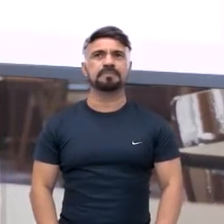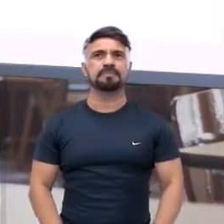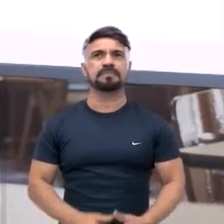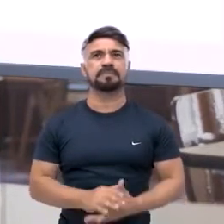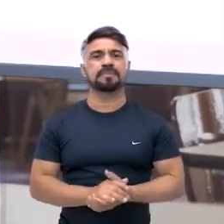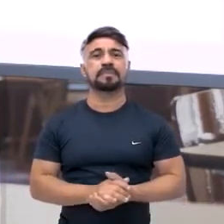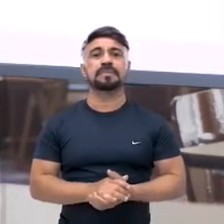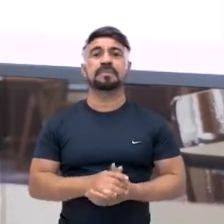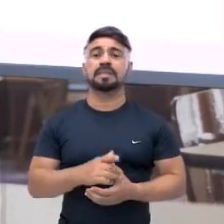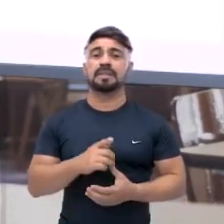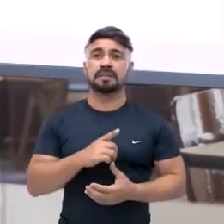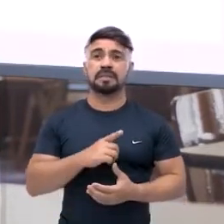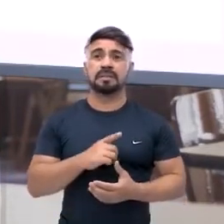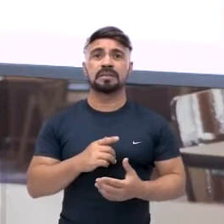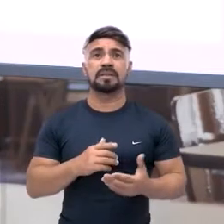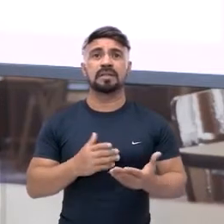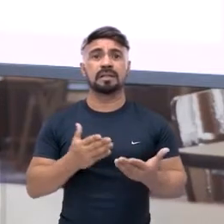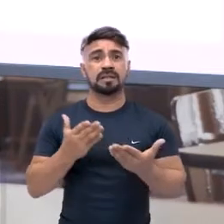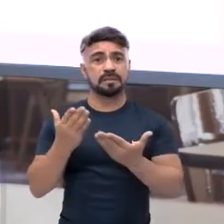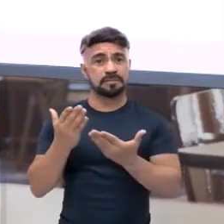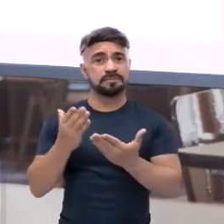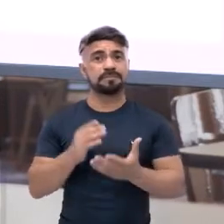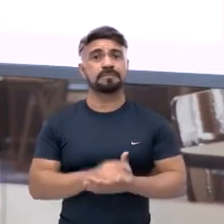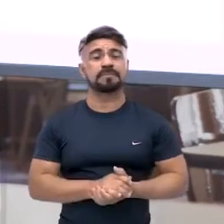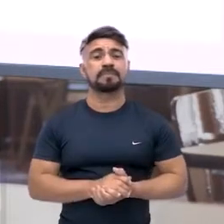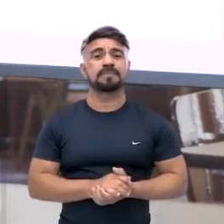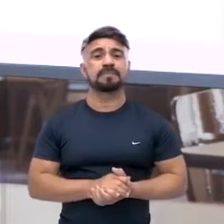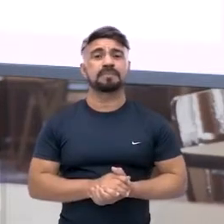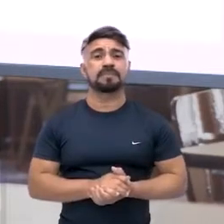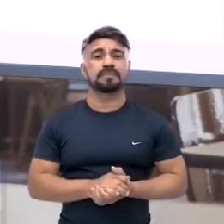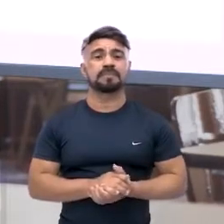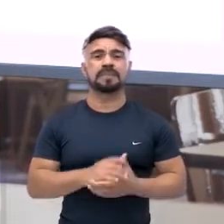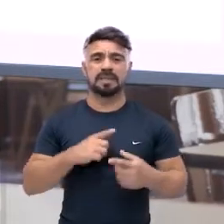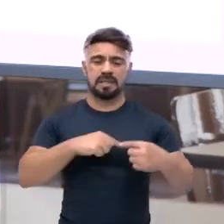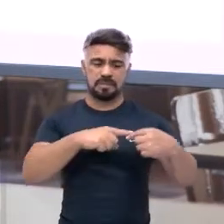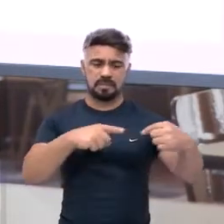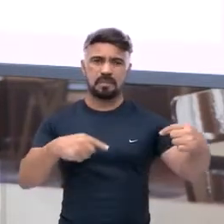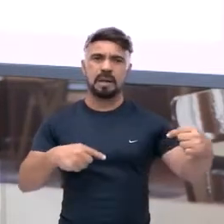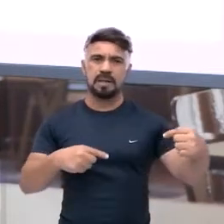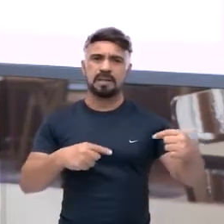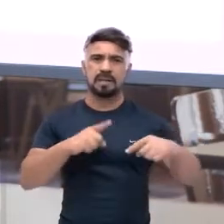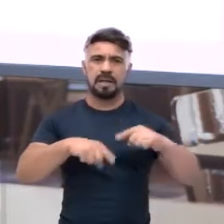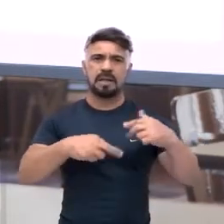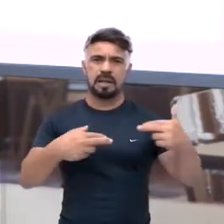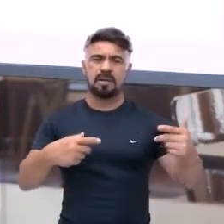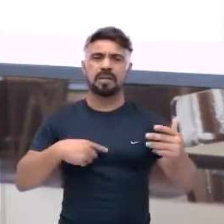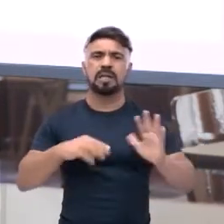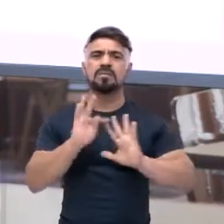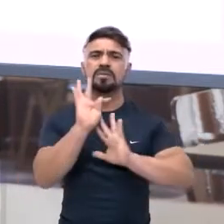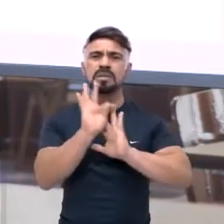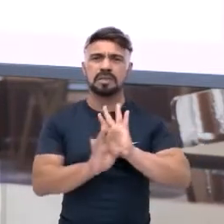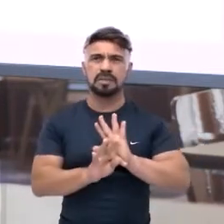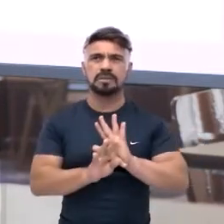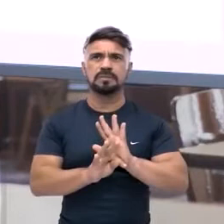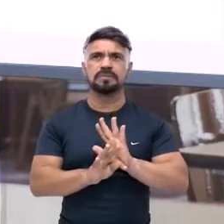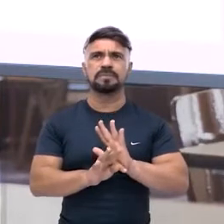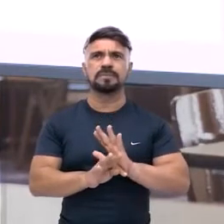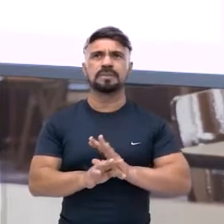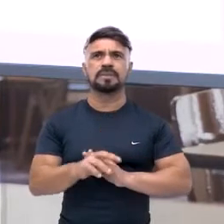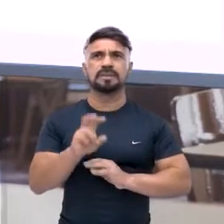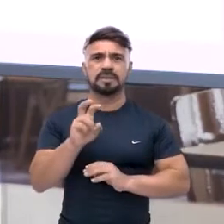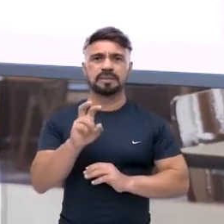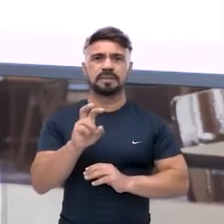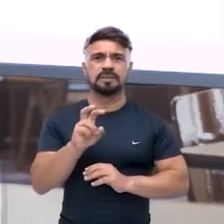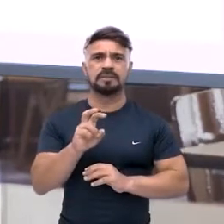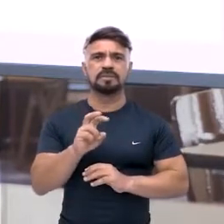só. Nós temos aqui, esse fragmentozinho está no seu material de apoio, é o texto 5,